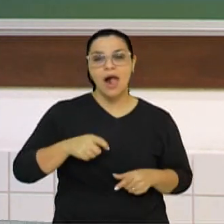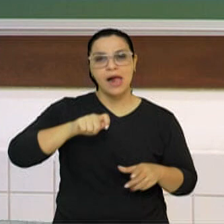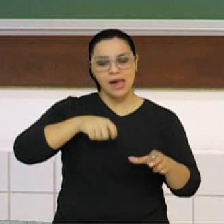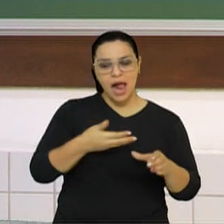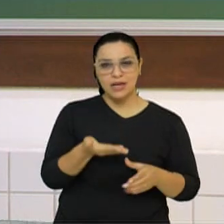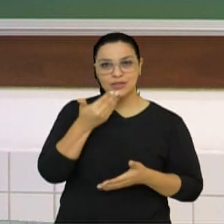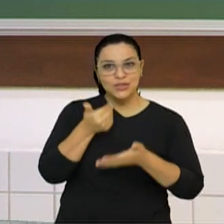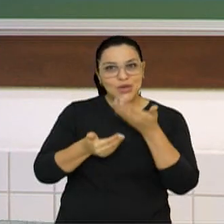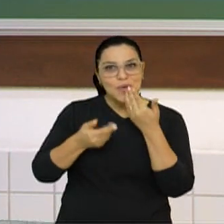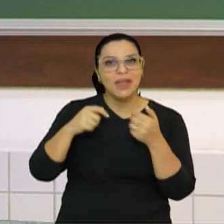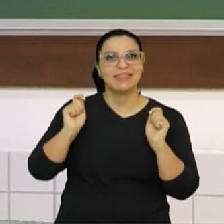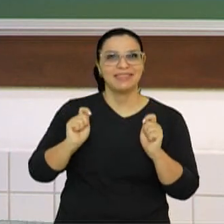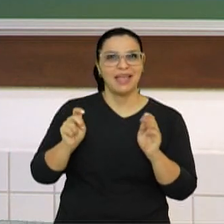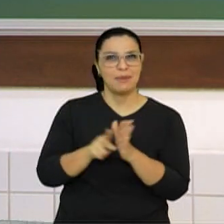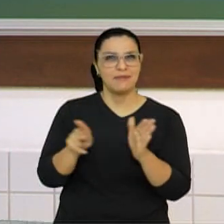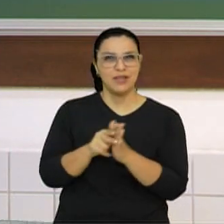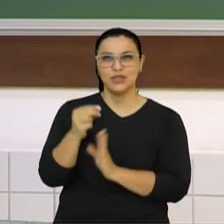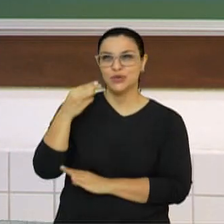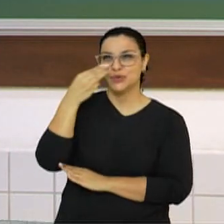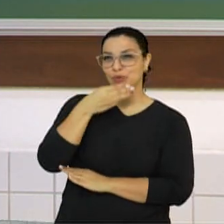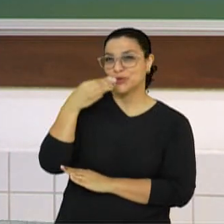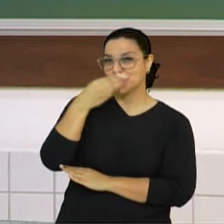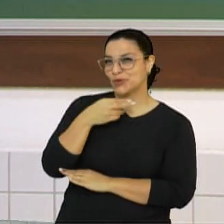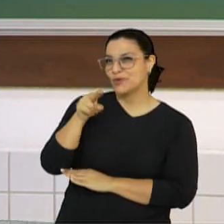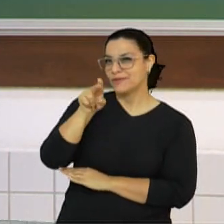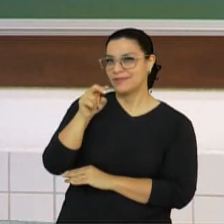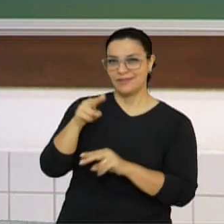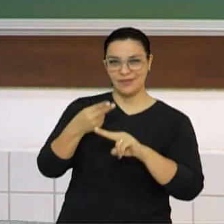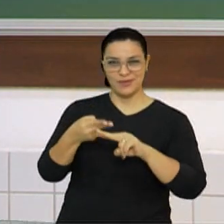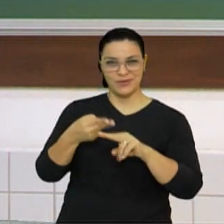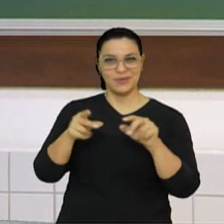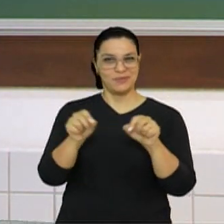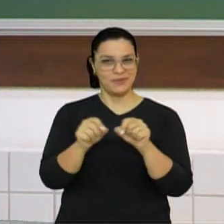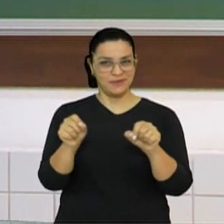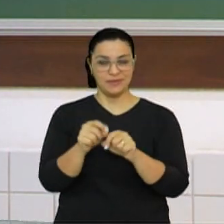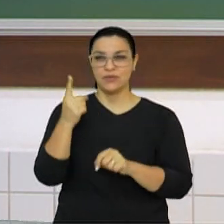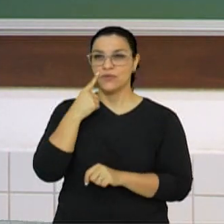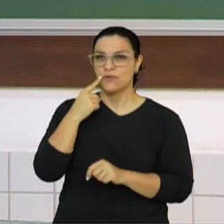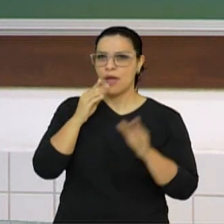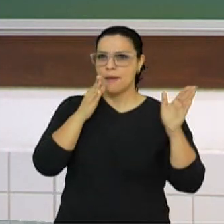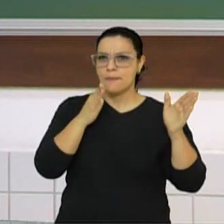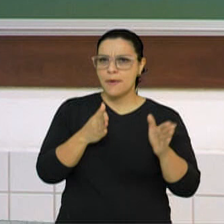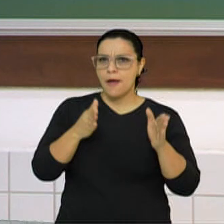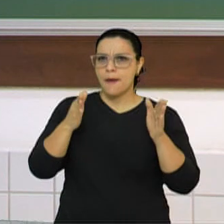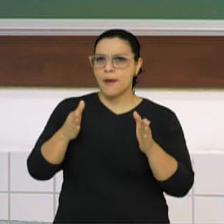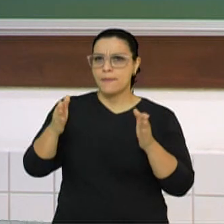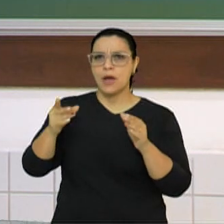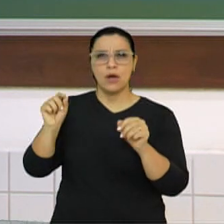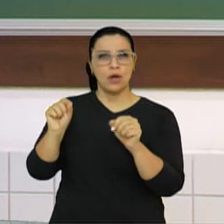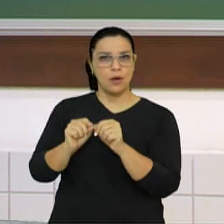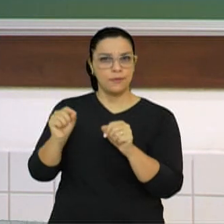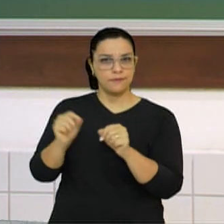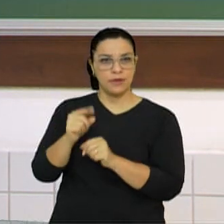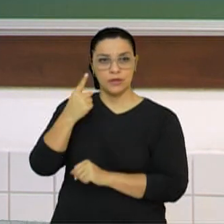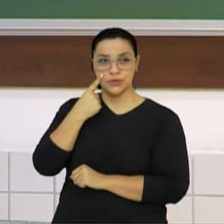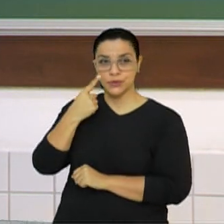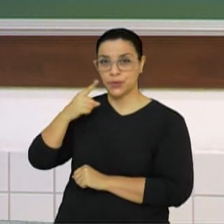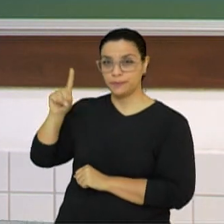poder devorar ali as guloseimas que você utilizou. Muito bem, gente. Antes vamos ver o passo a passo de como fazer isso,